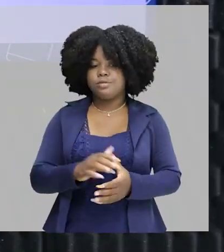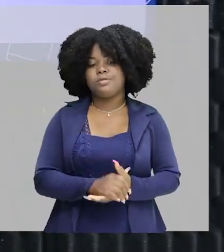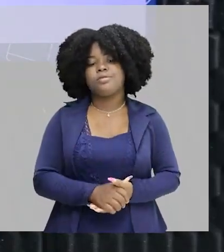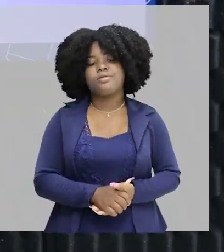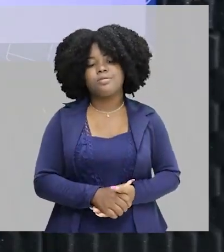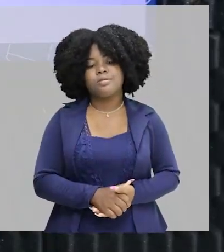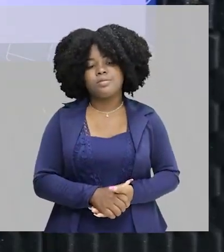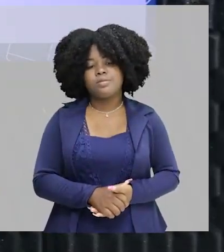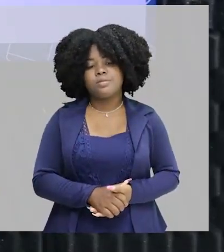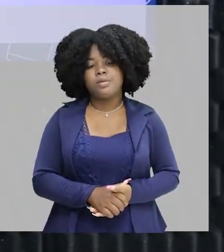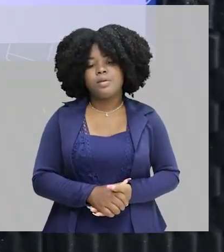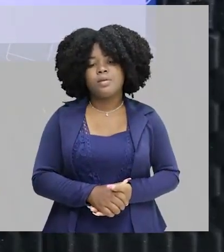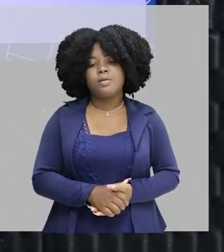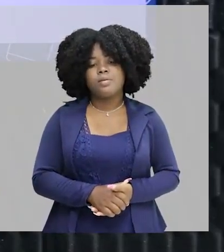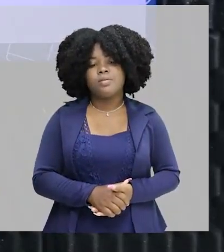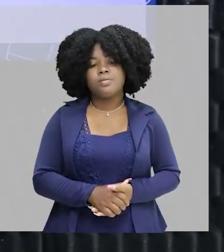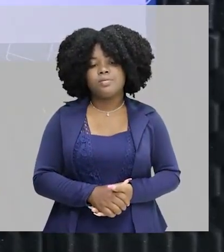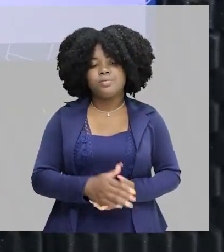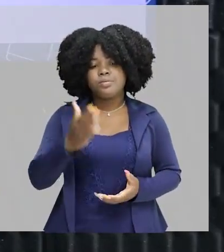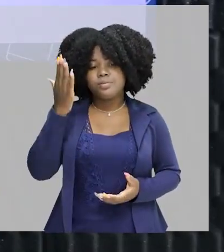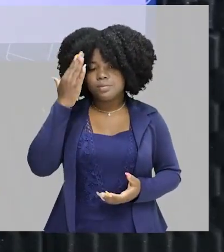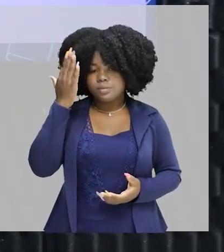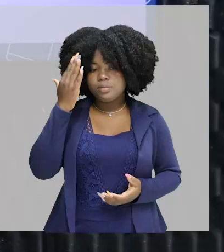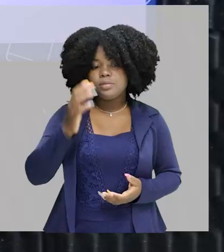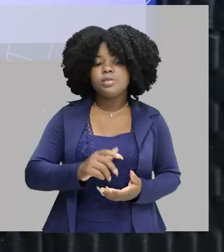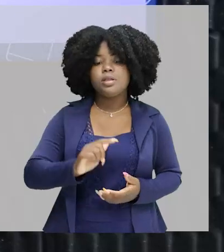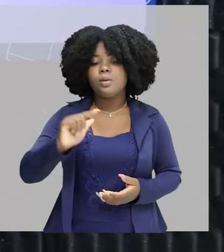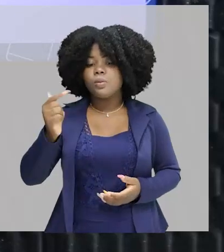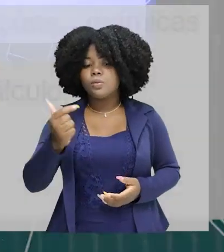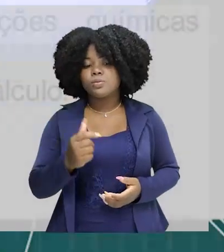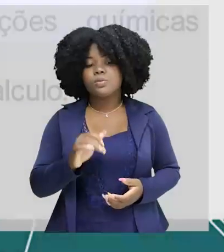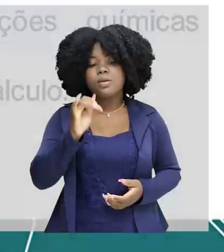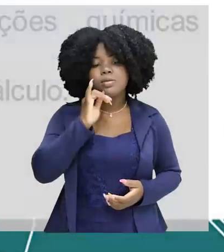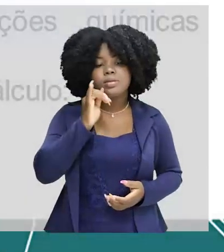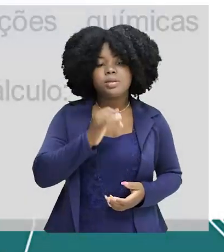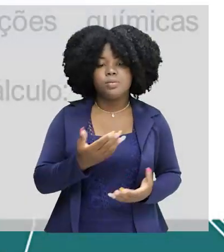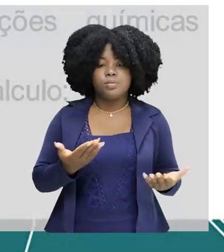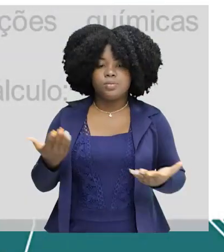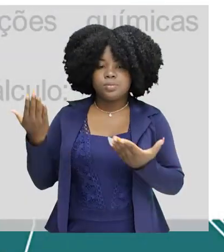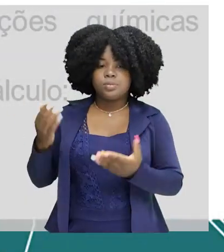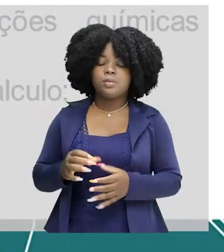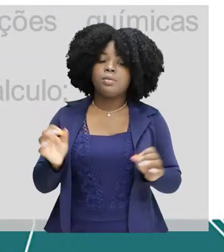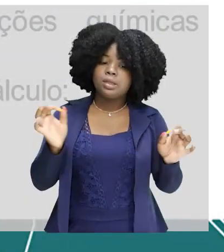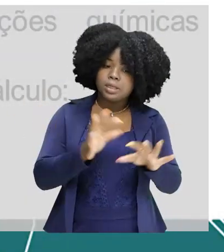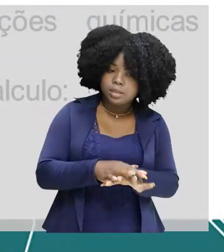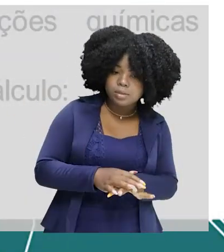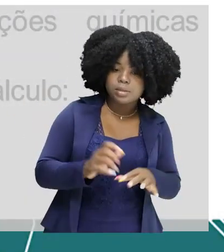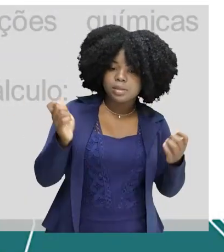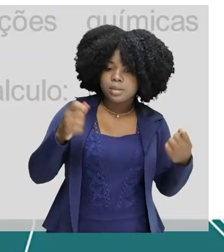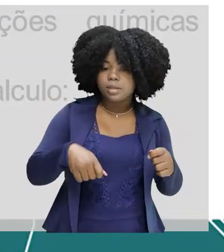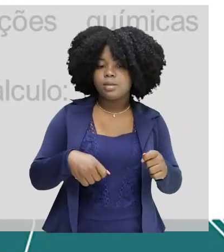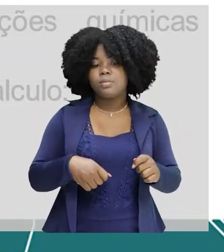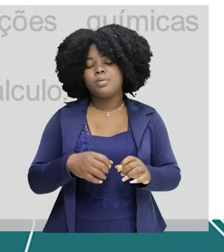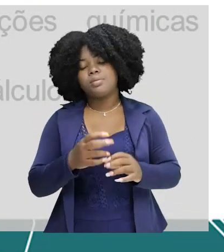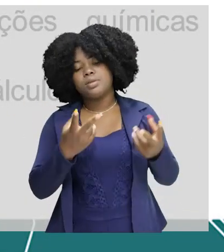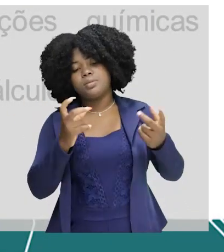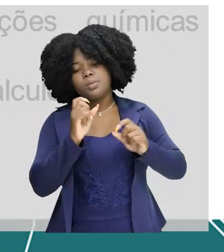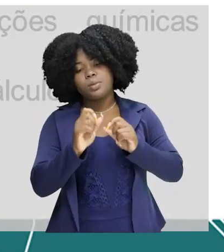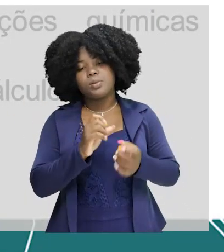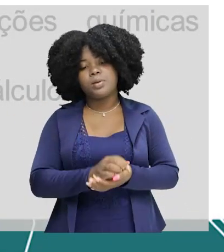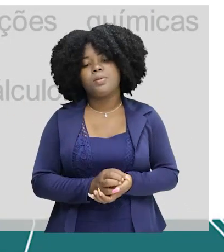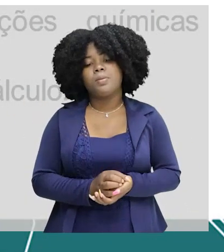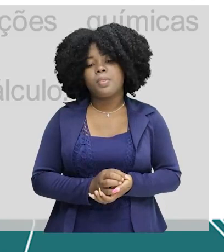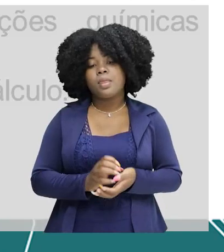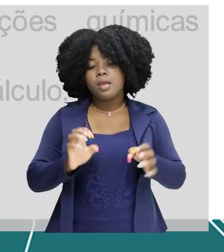tentar compreender mais uma situação. Olha só. Para finalizar, nós podemos definir o seguinte: o